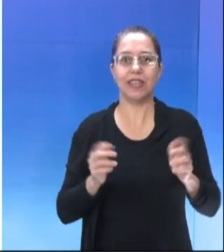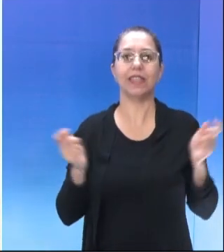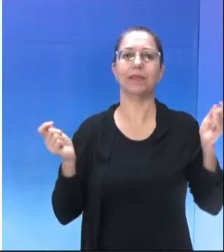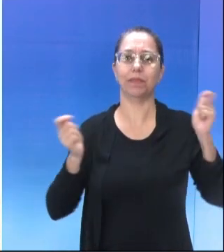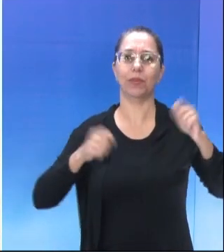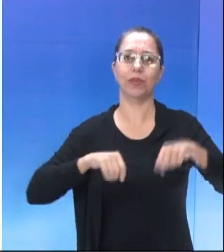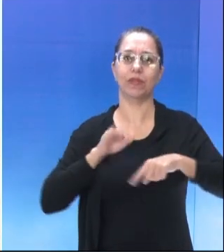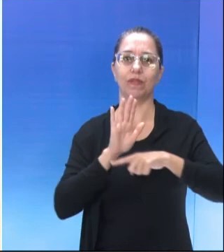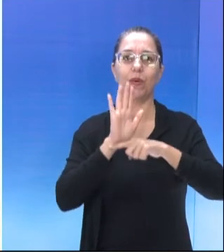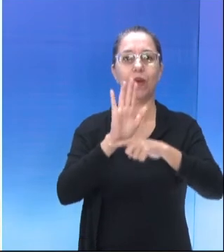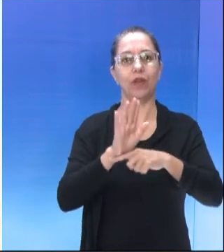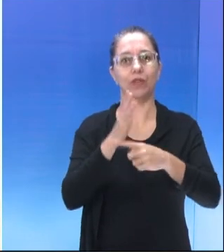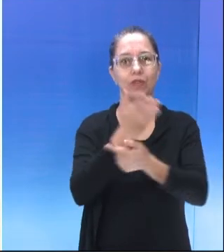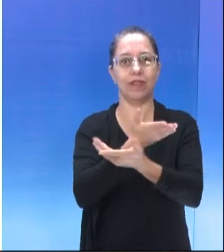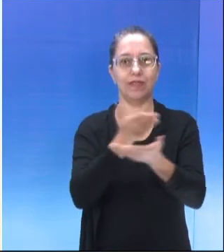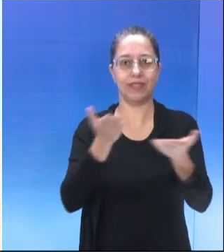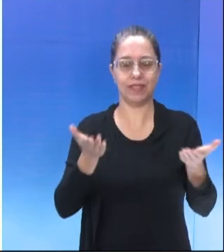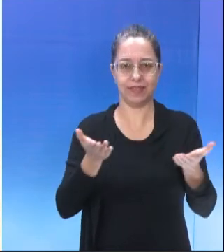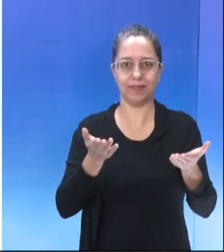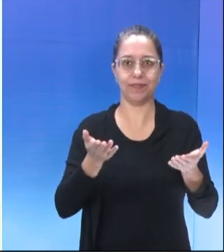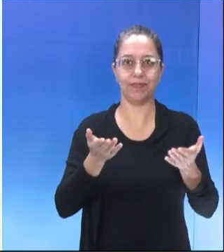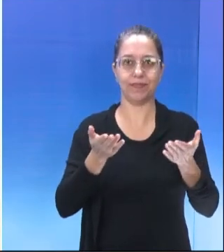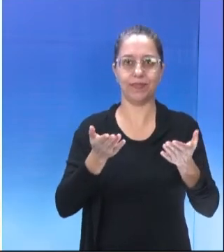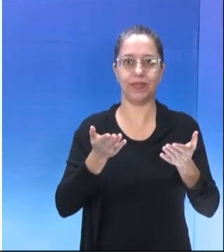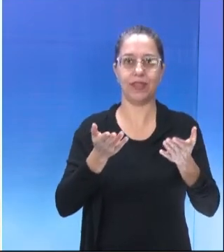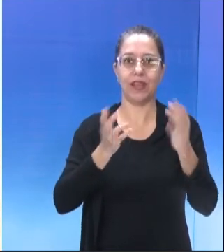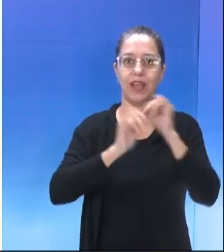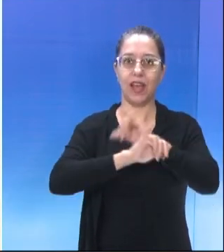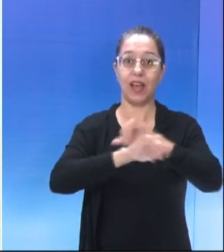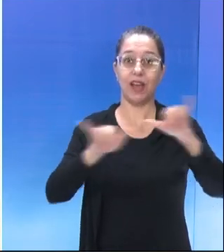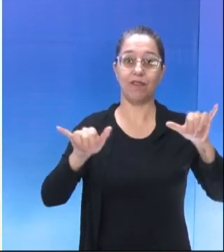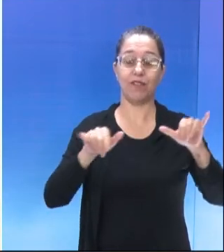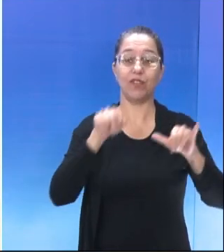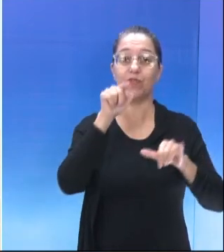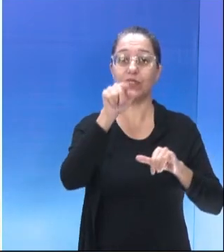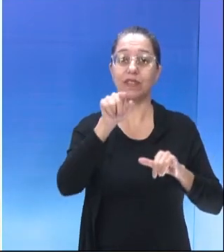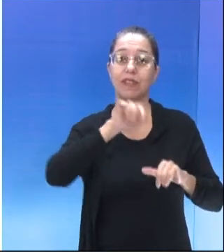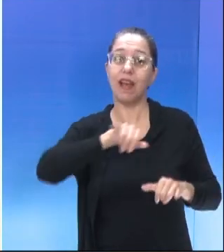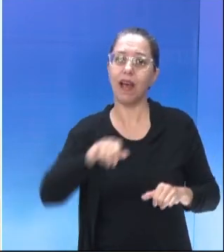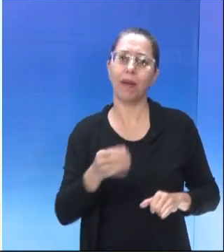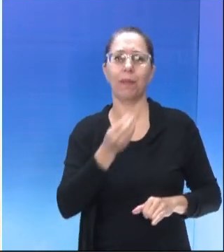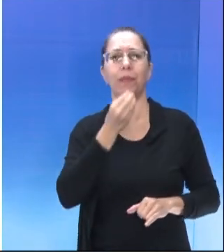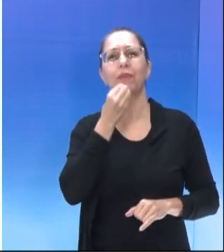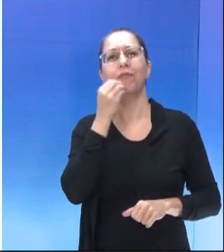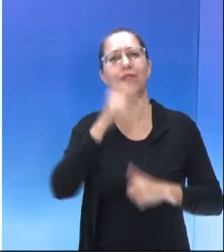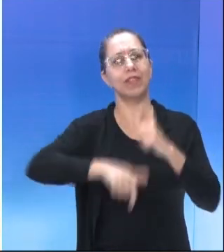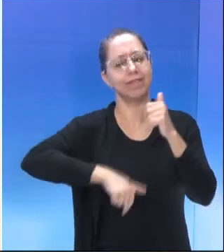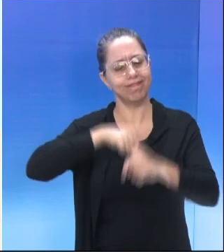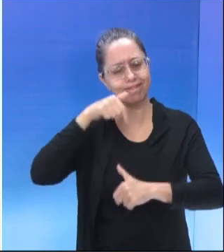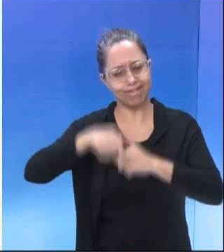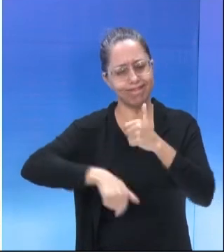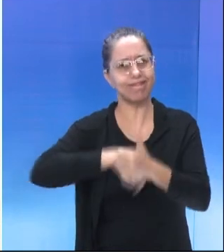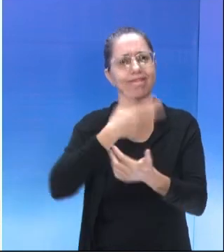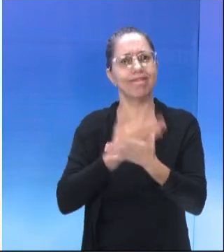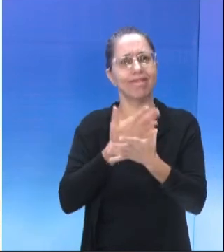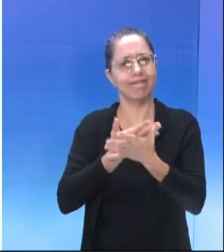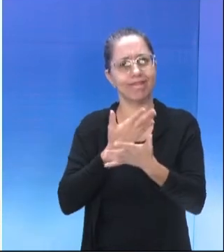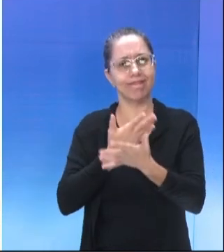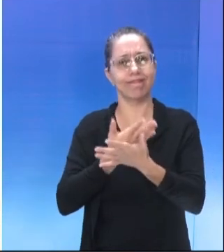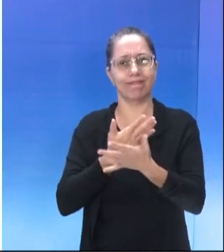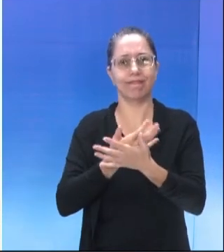Muito feliz em poder estar aqui contribuindo e te ajudando. E quero dizer assim, ó, aproveita bastante, dá o teu máximo, dá o teu